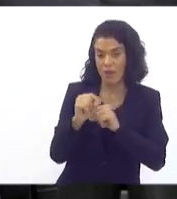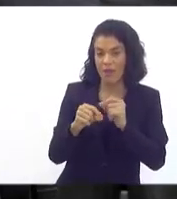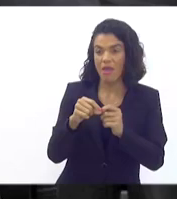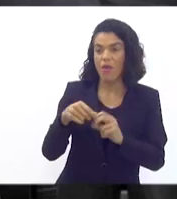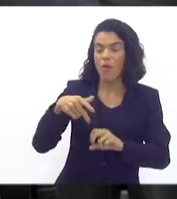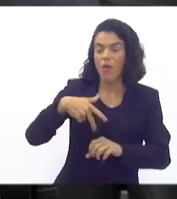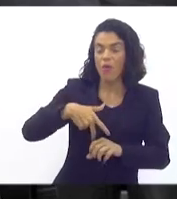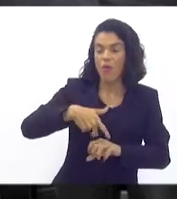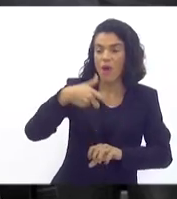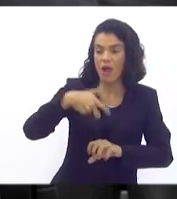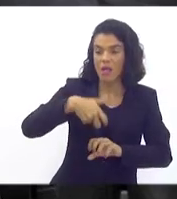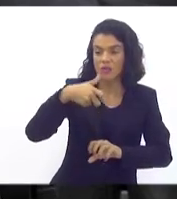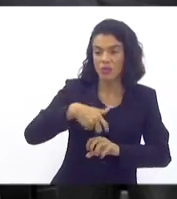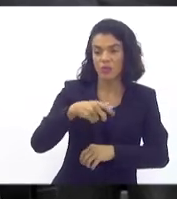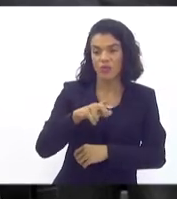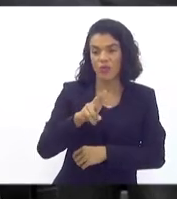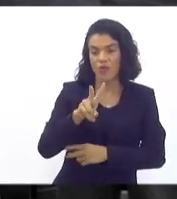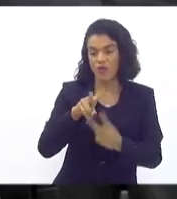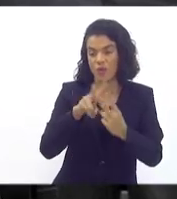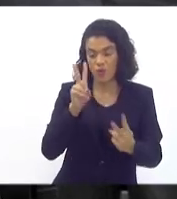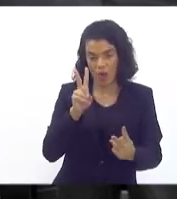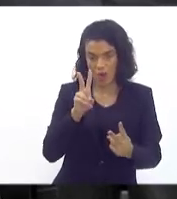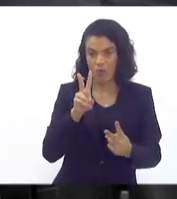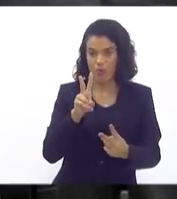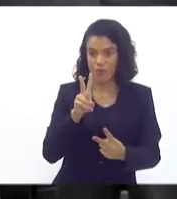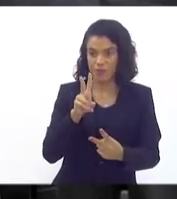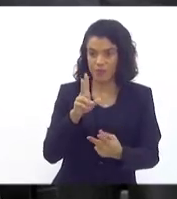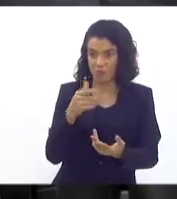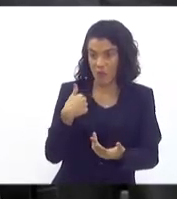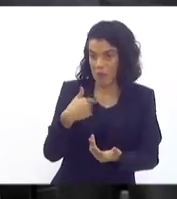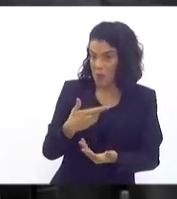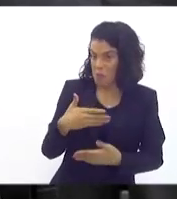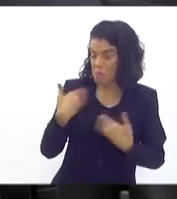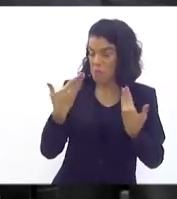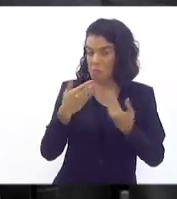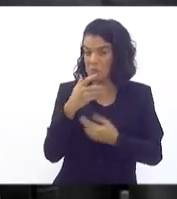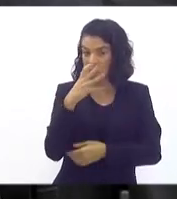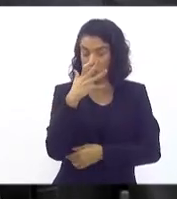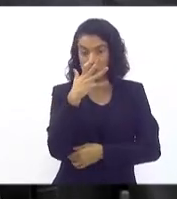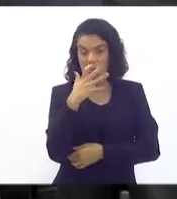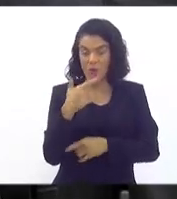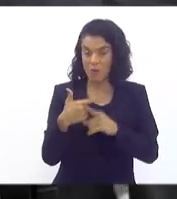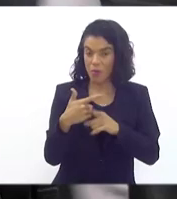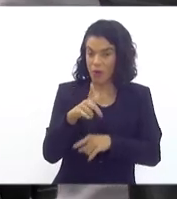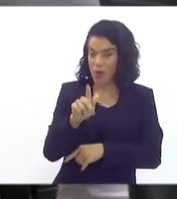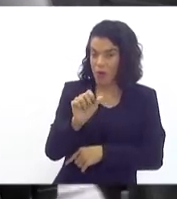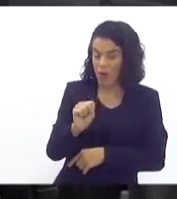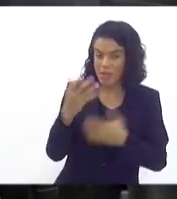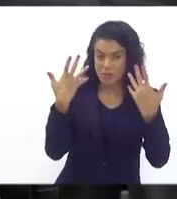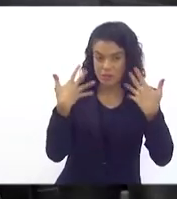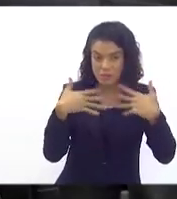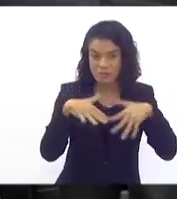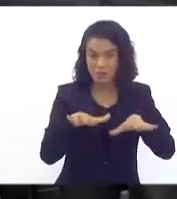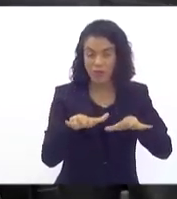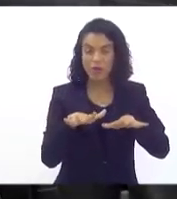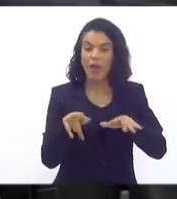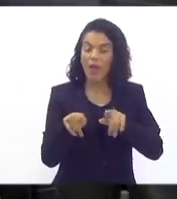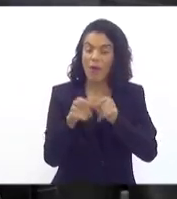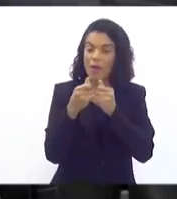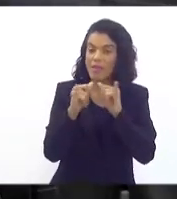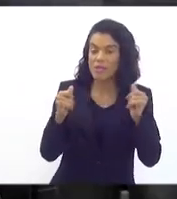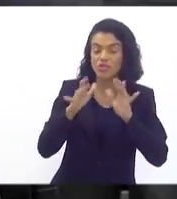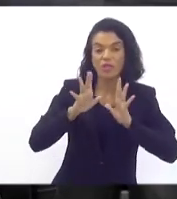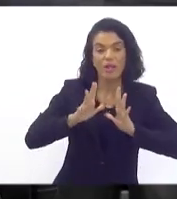virtuais que o presidente referiu aqui no início e o que me surpreende Porque o gás natural é um é uma matriz energética